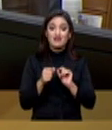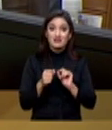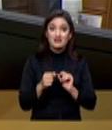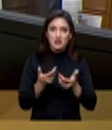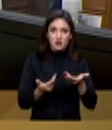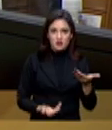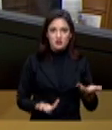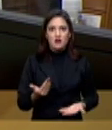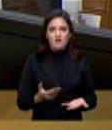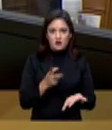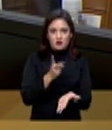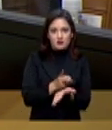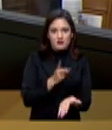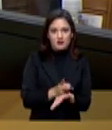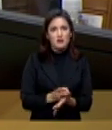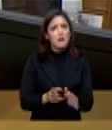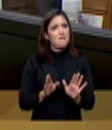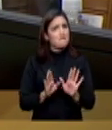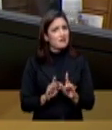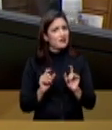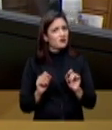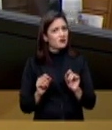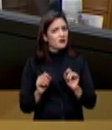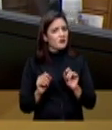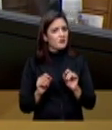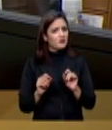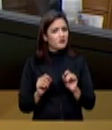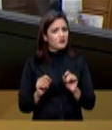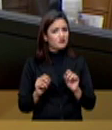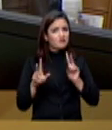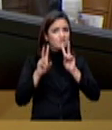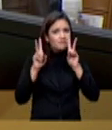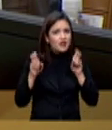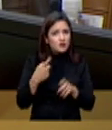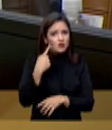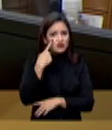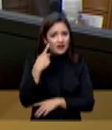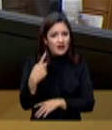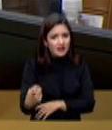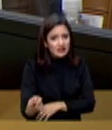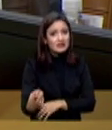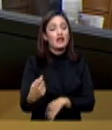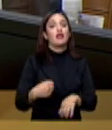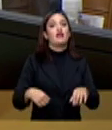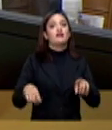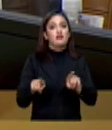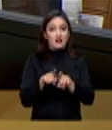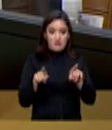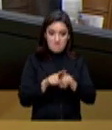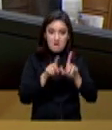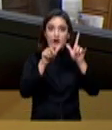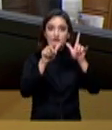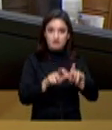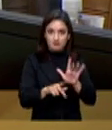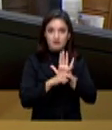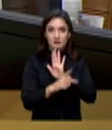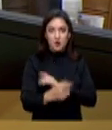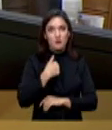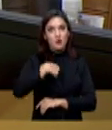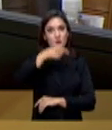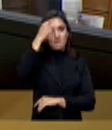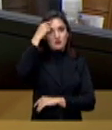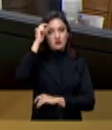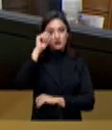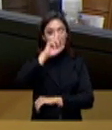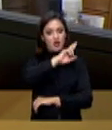serviço hora em se tratando de matéria de interesse também local penso